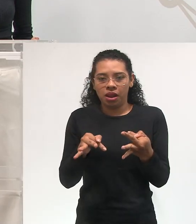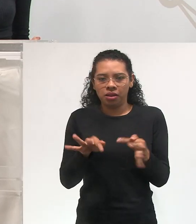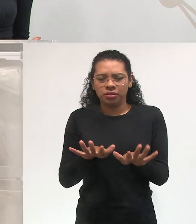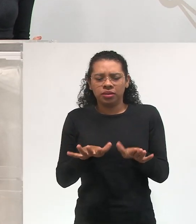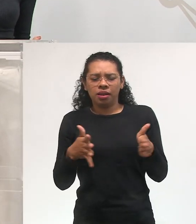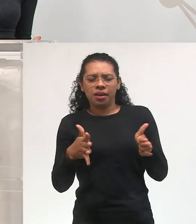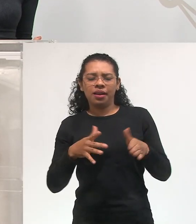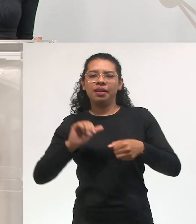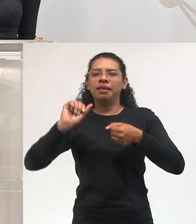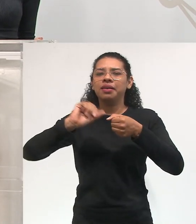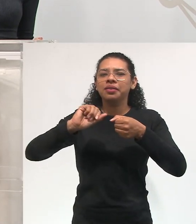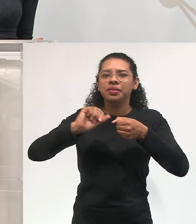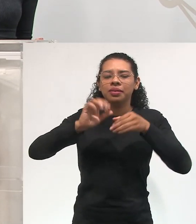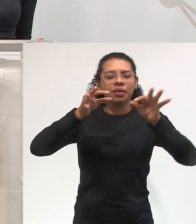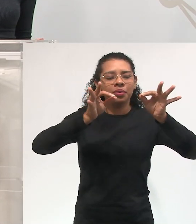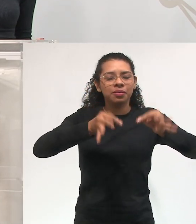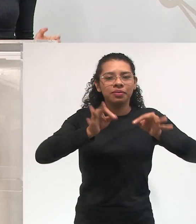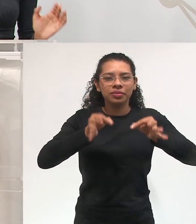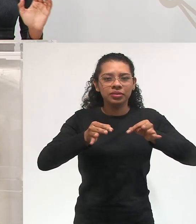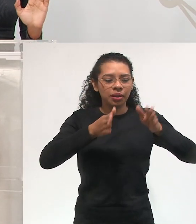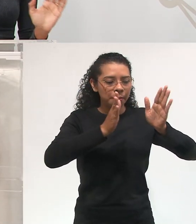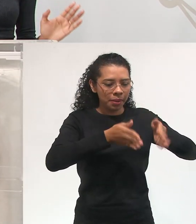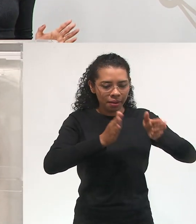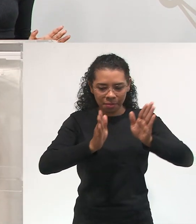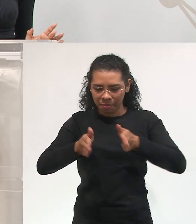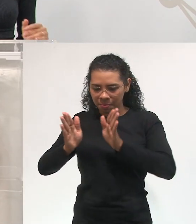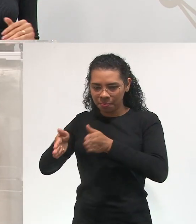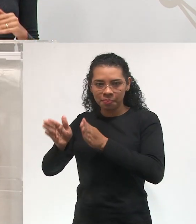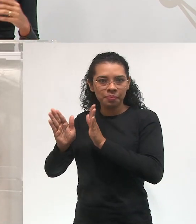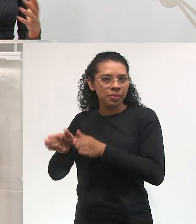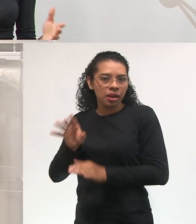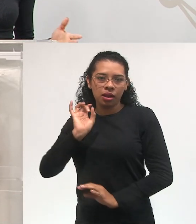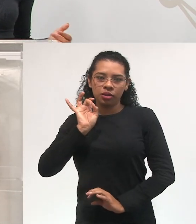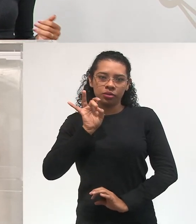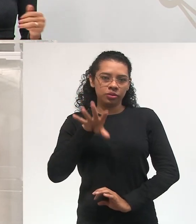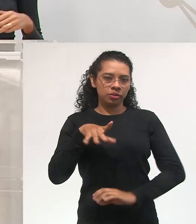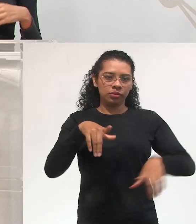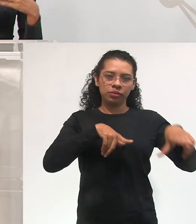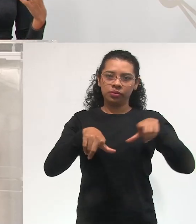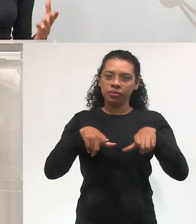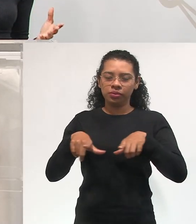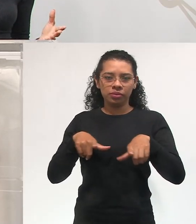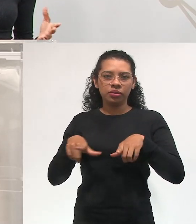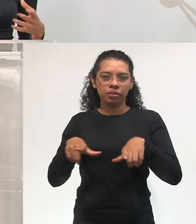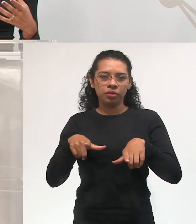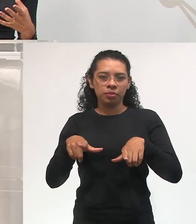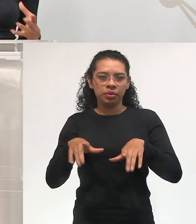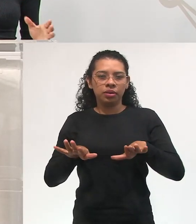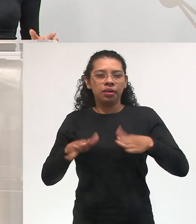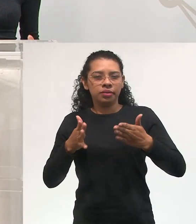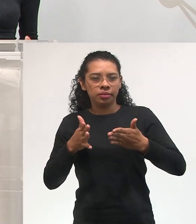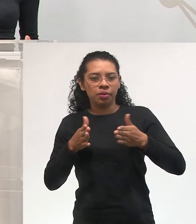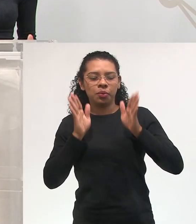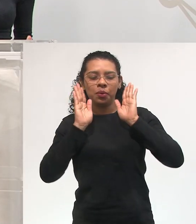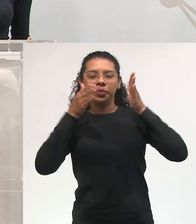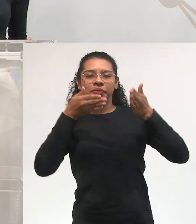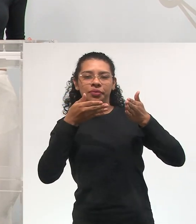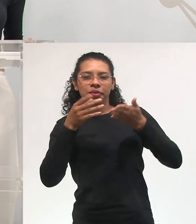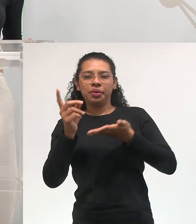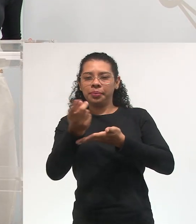né, fazendo o que ele deveria fazer, que é trabalhar, que é dar lucro, né, na